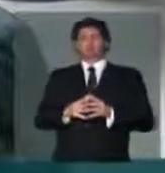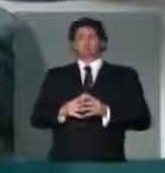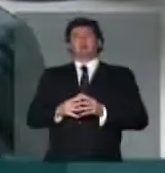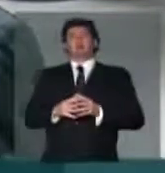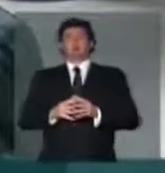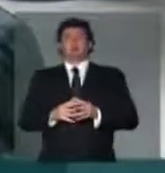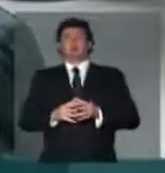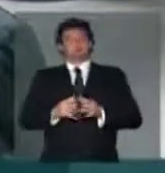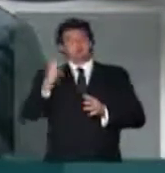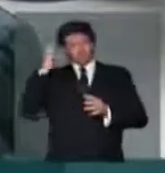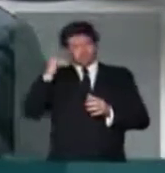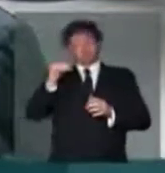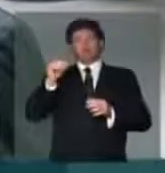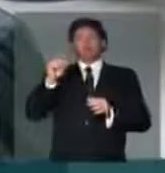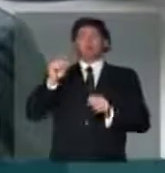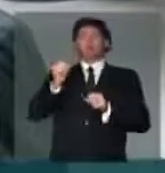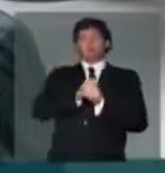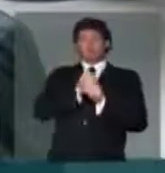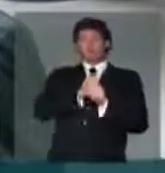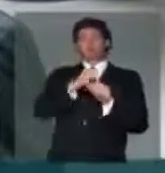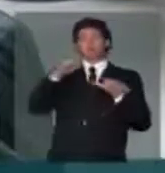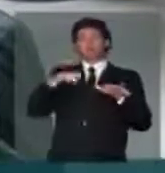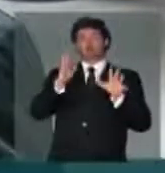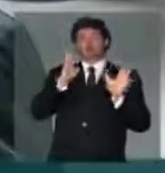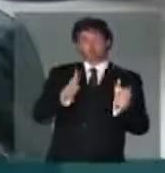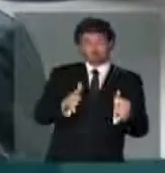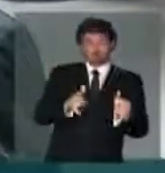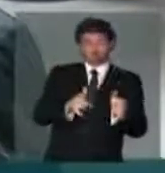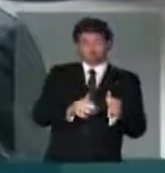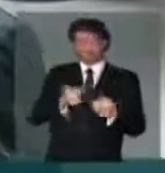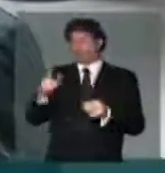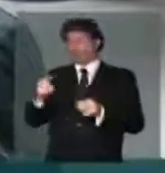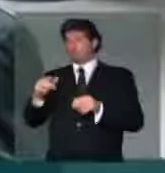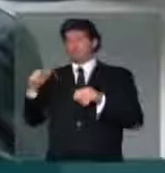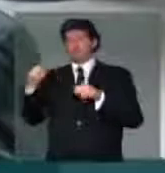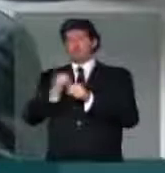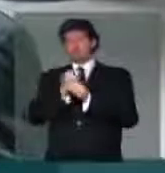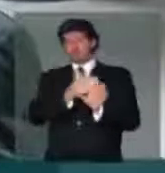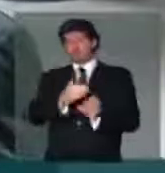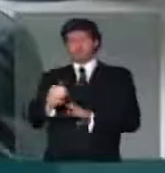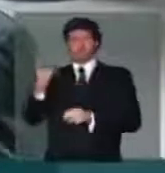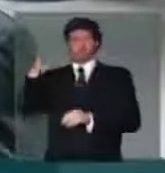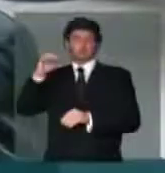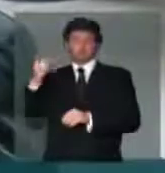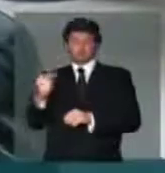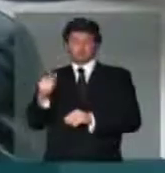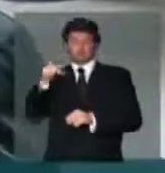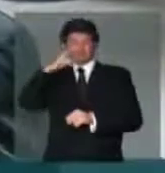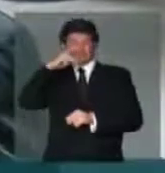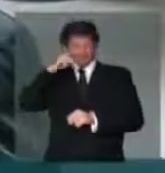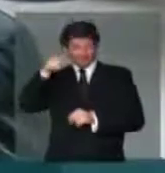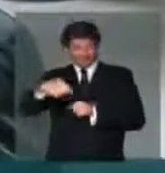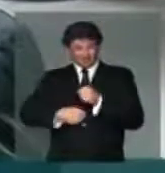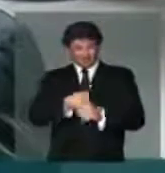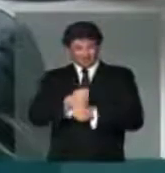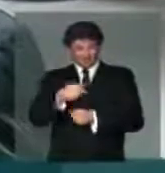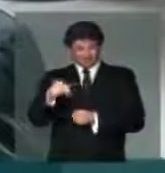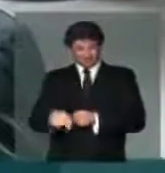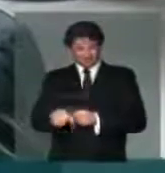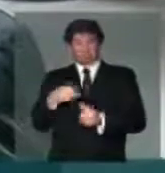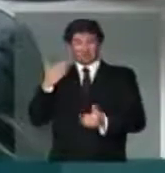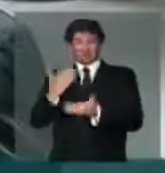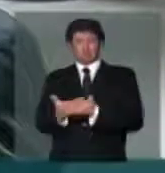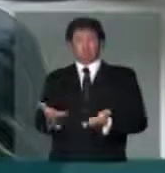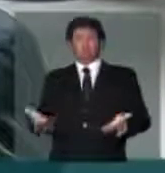sabendo os anos que choveram e aqueles que não teve chuva. Na Paraíba, esse ano, até